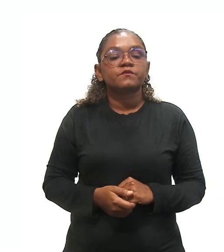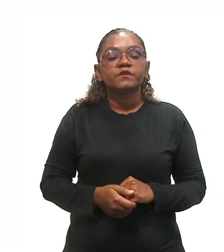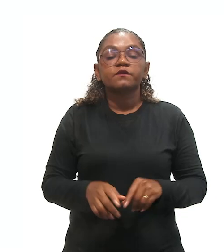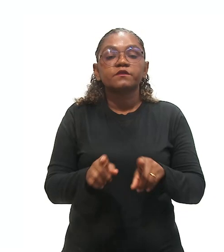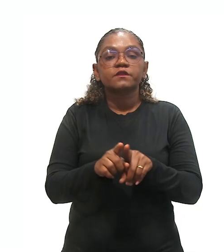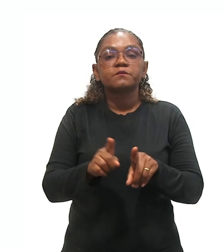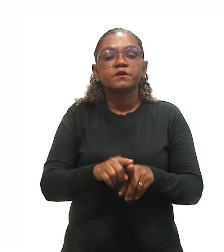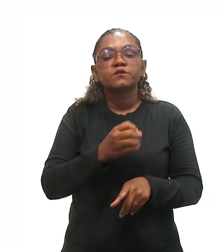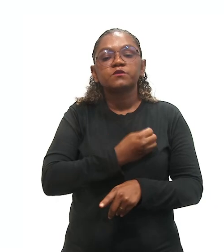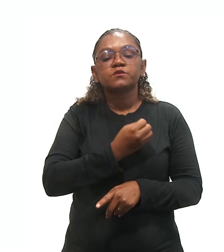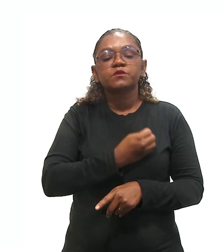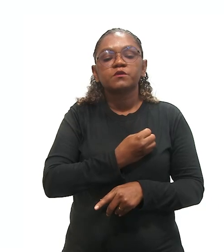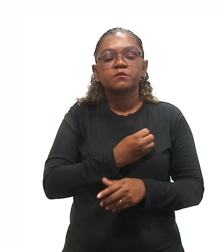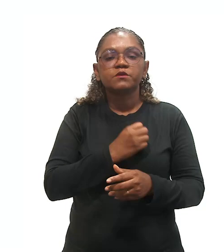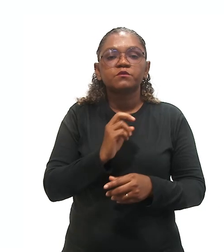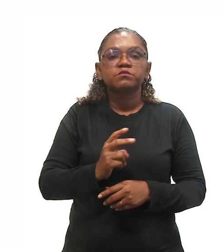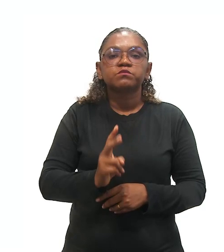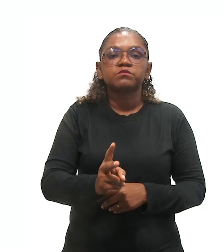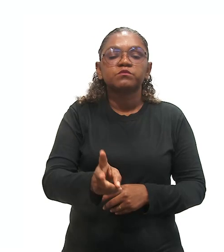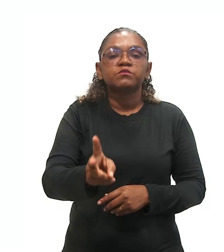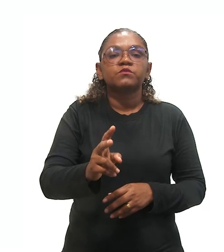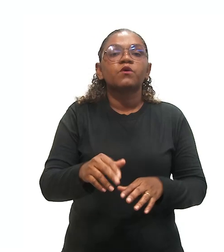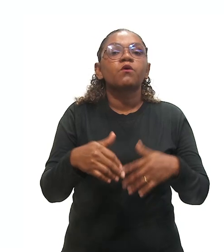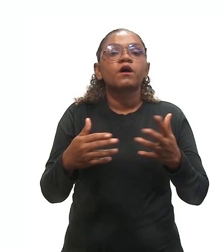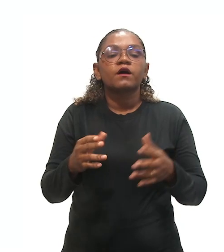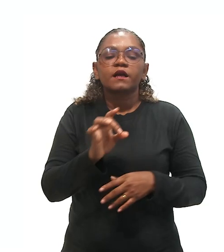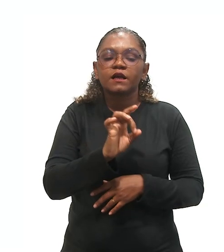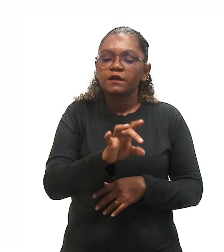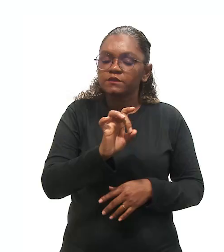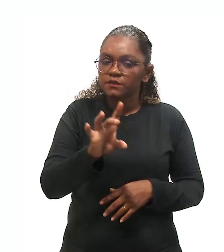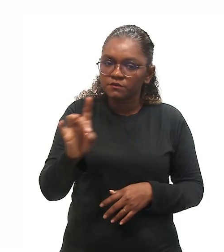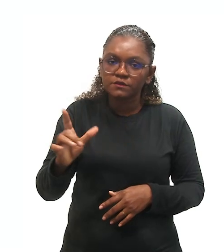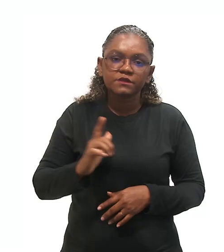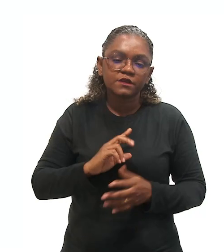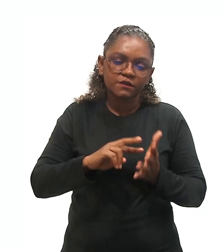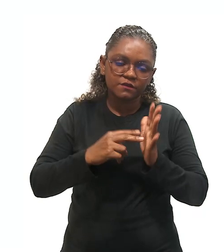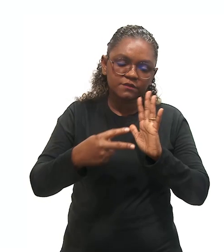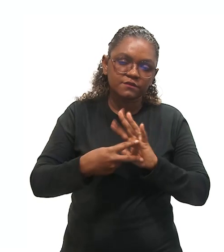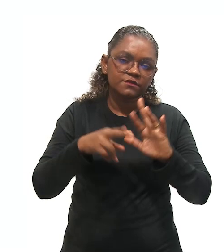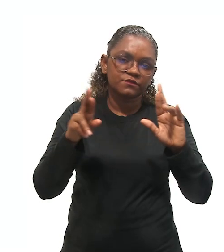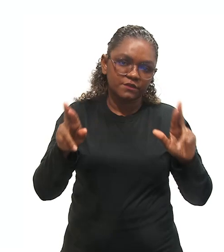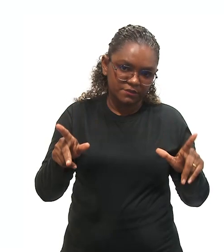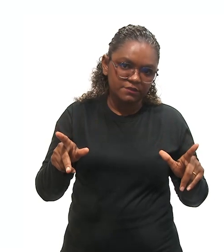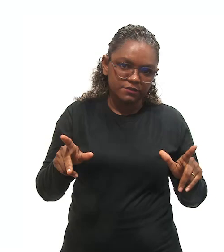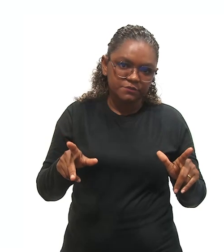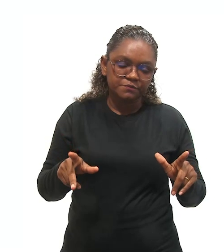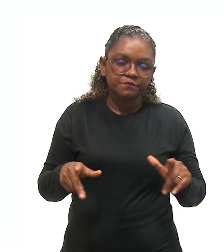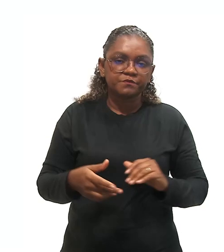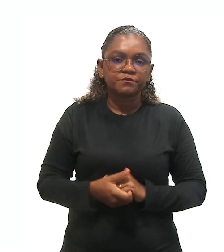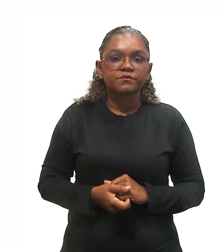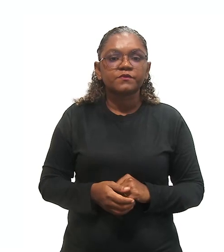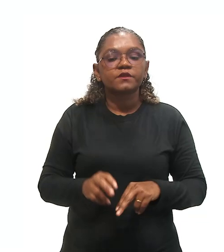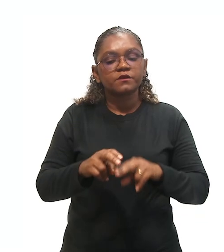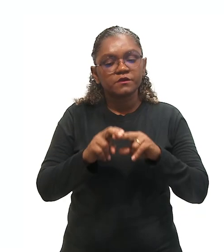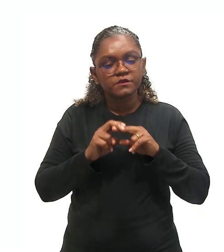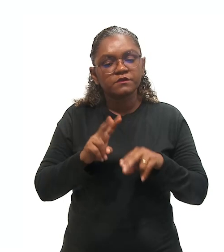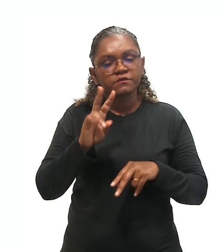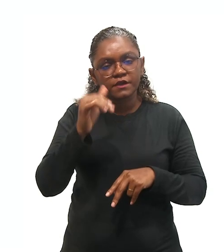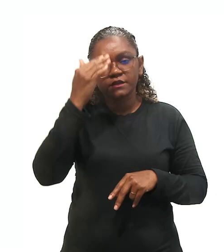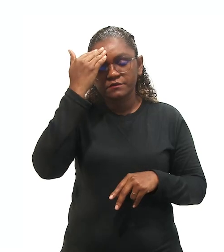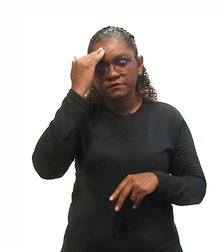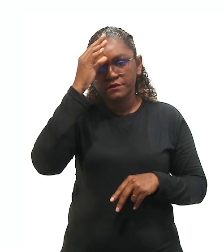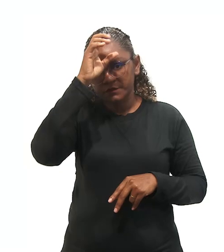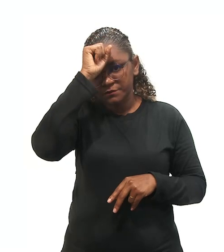os demais números que vêm na sequência, cada número tem um significado. e vocês, no decorrer da disciplina,